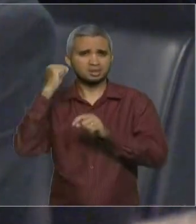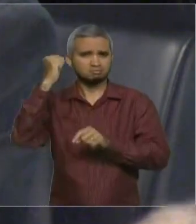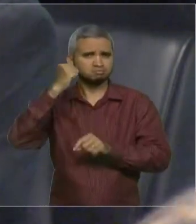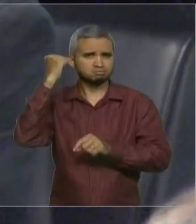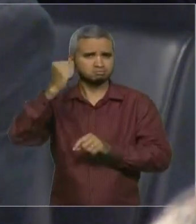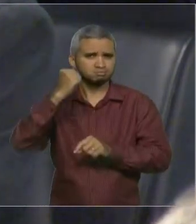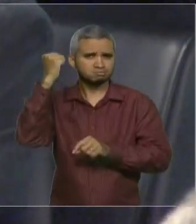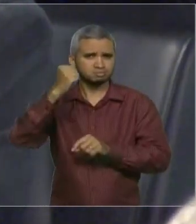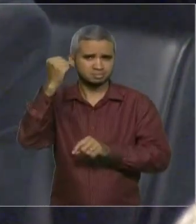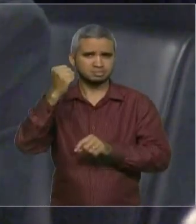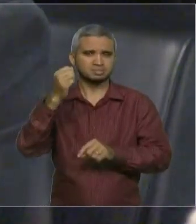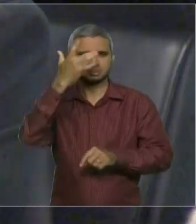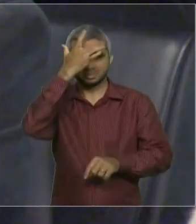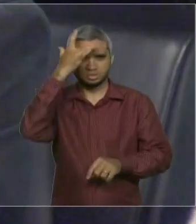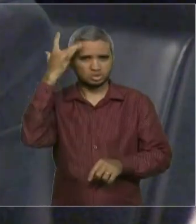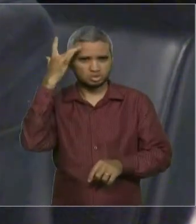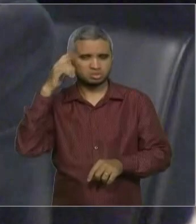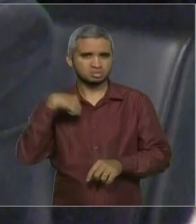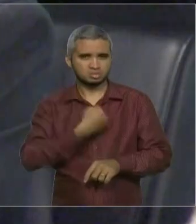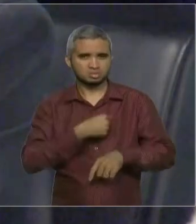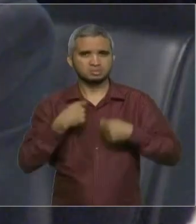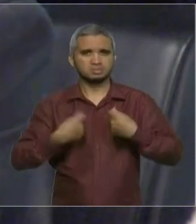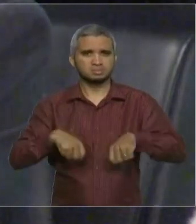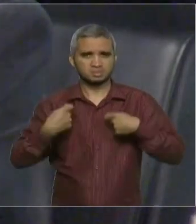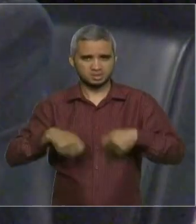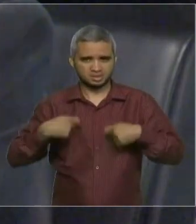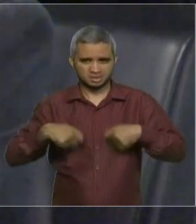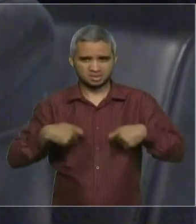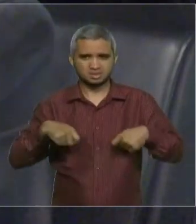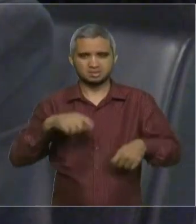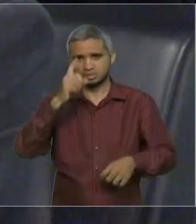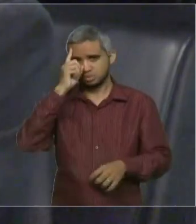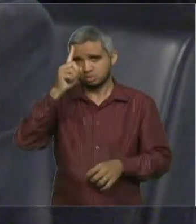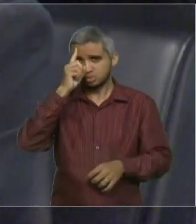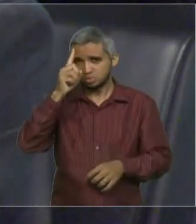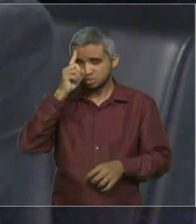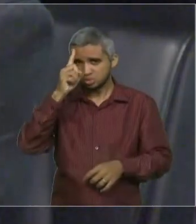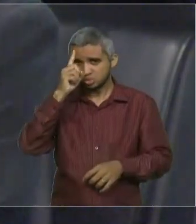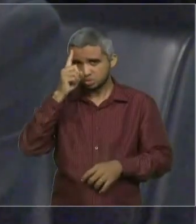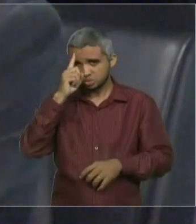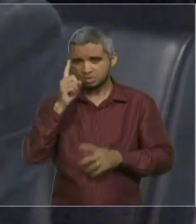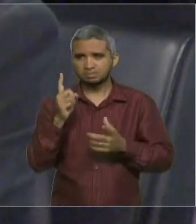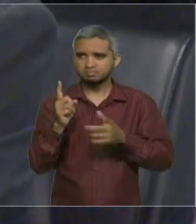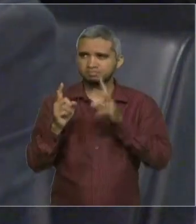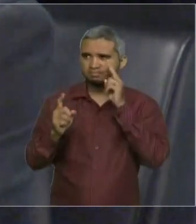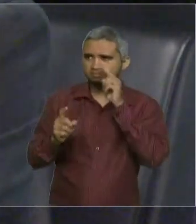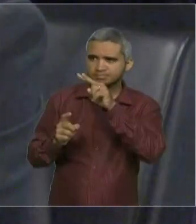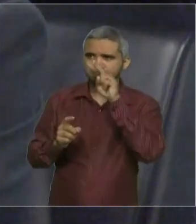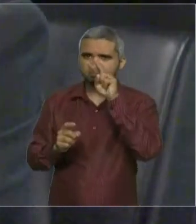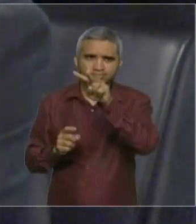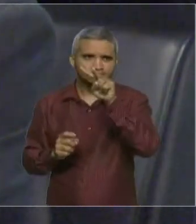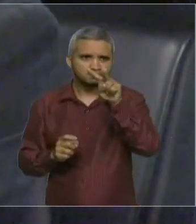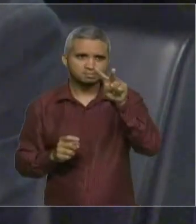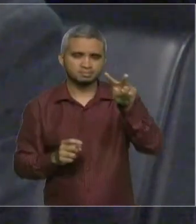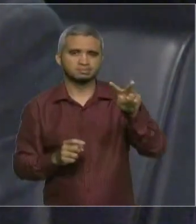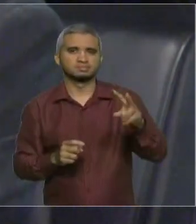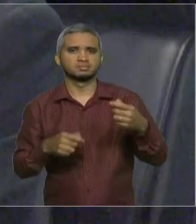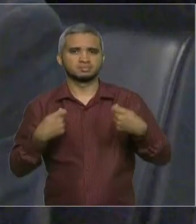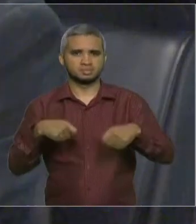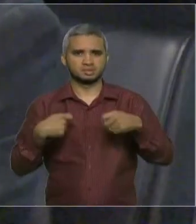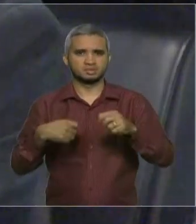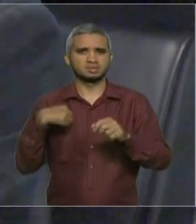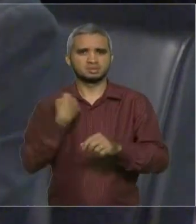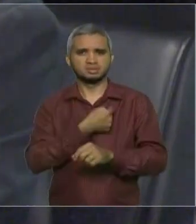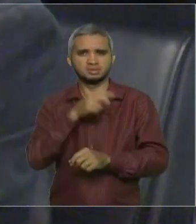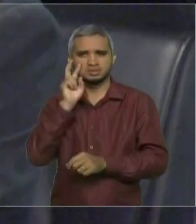disso aí. Pessoas que a gente precisa que todos os dias elas sejam vistas, os exemplos sejam vistos, para